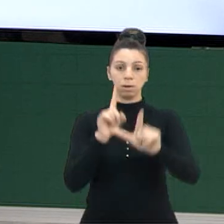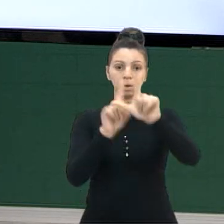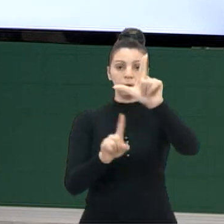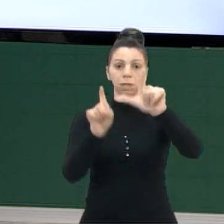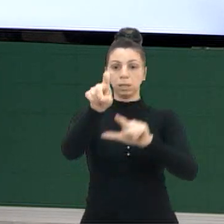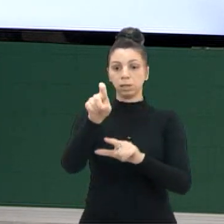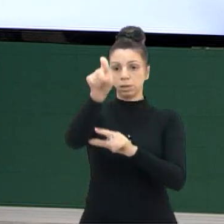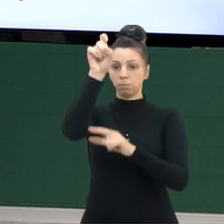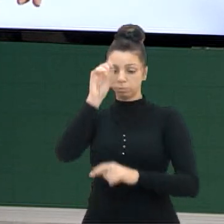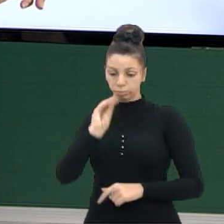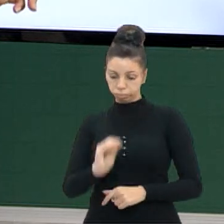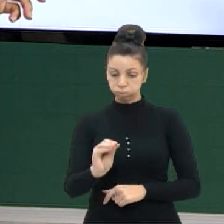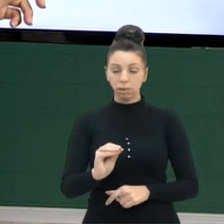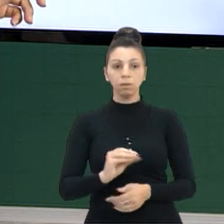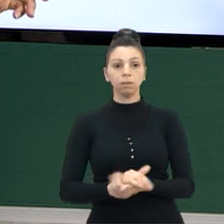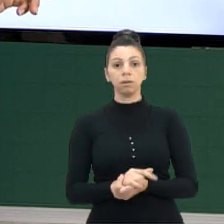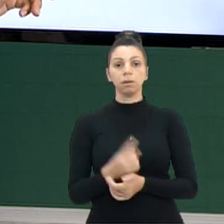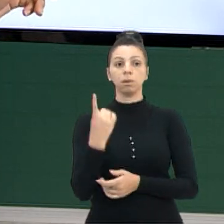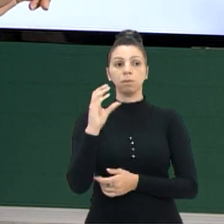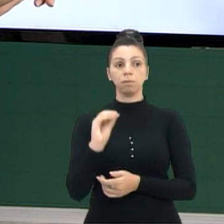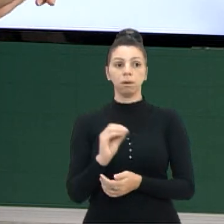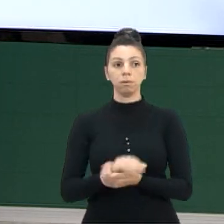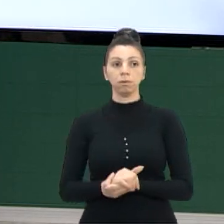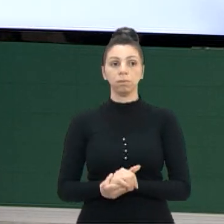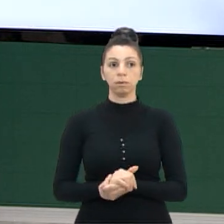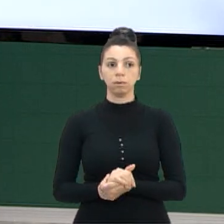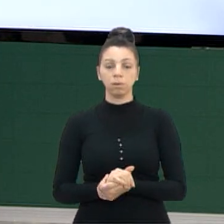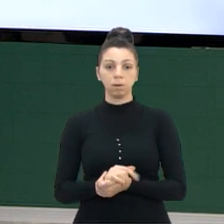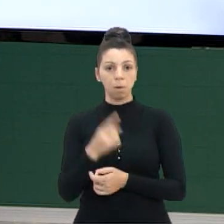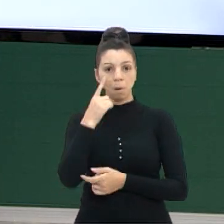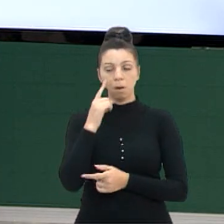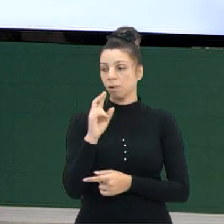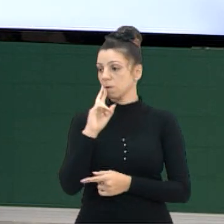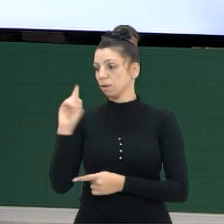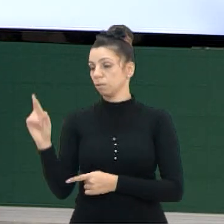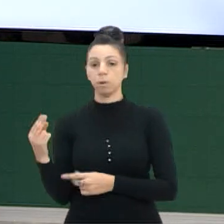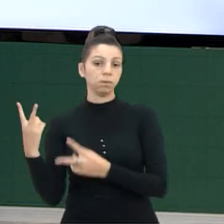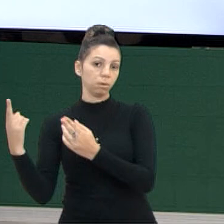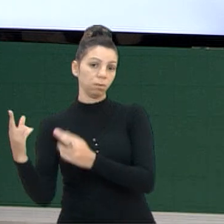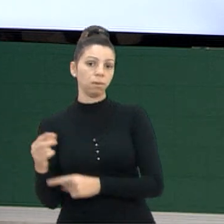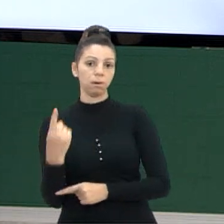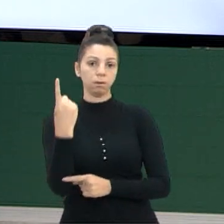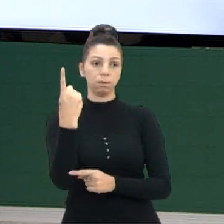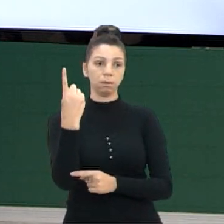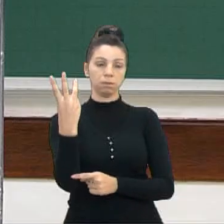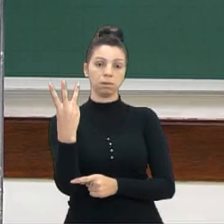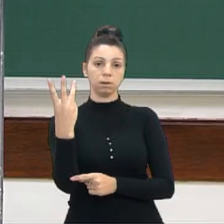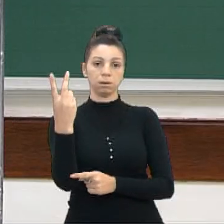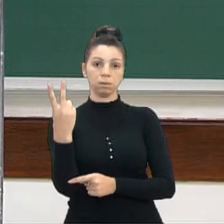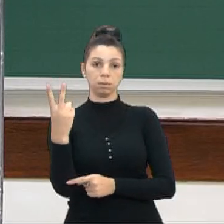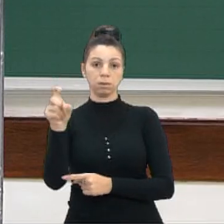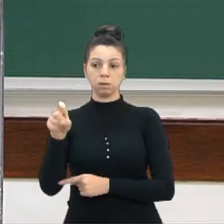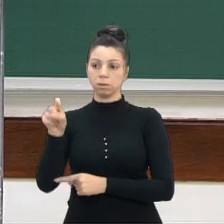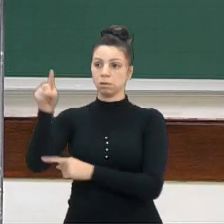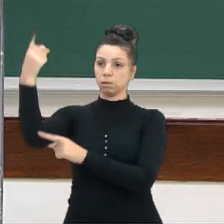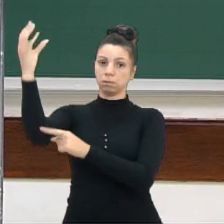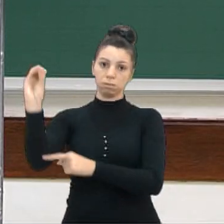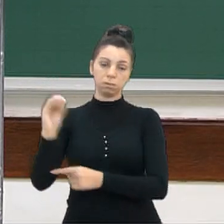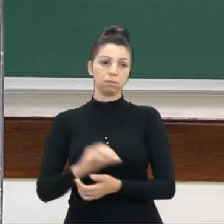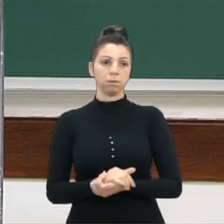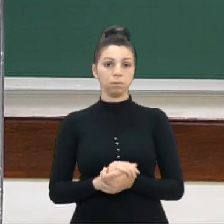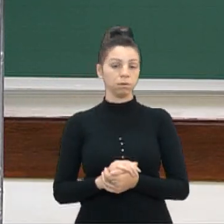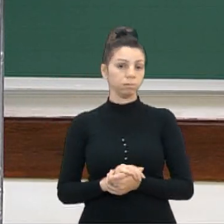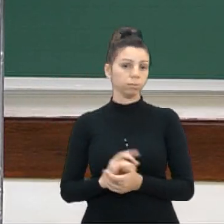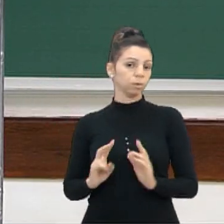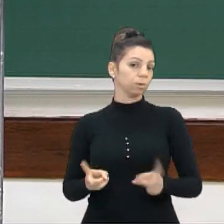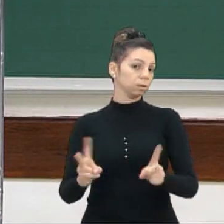potência, resposta 10. 32x elevado à décima. Joia? Vamos continuar?